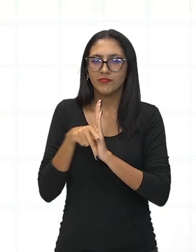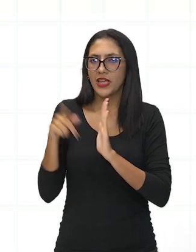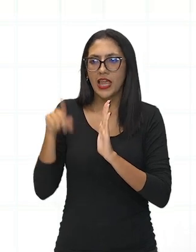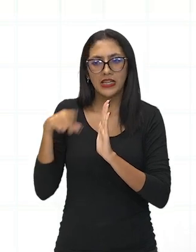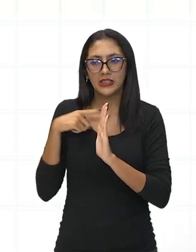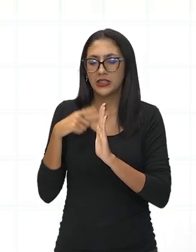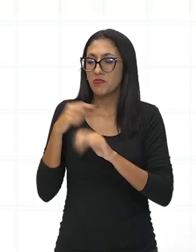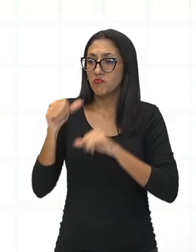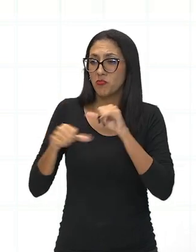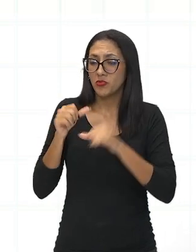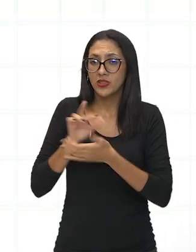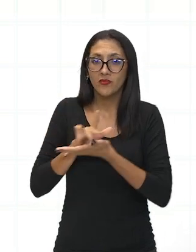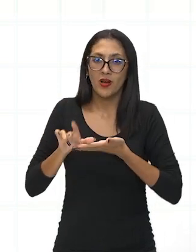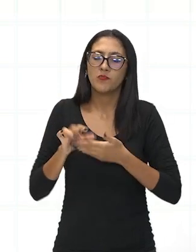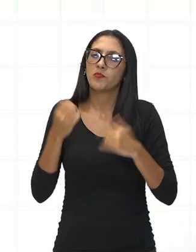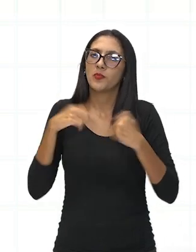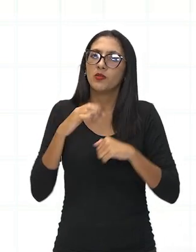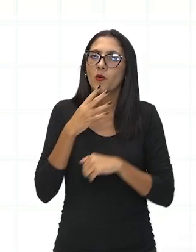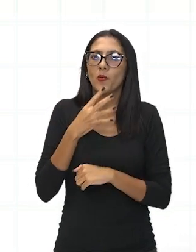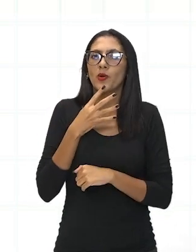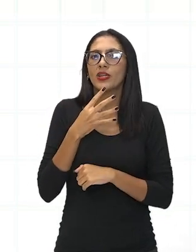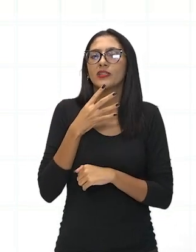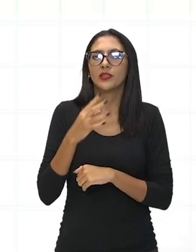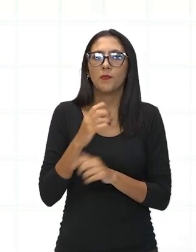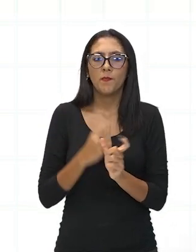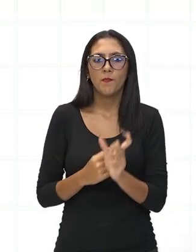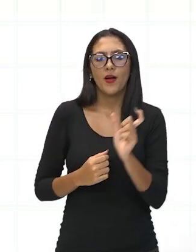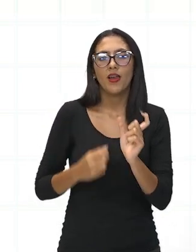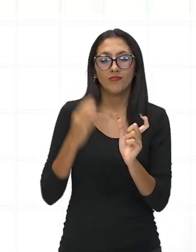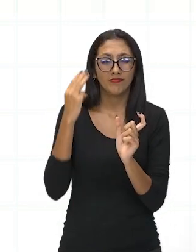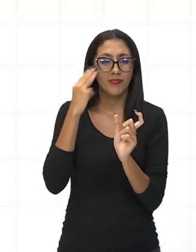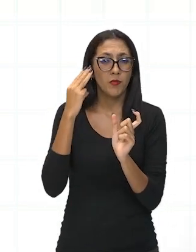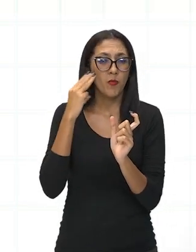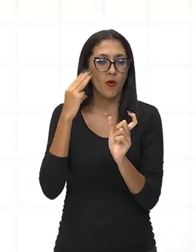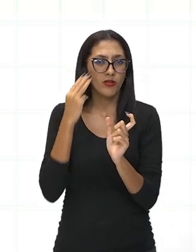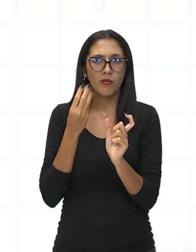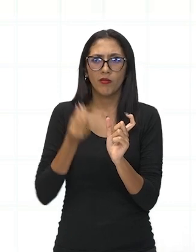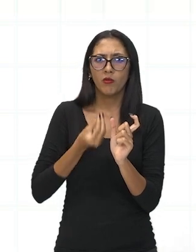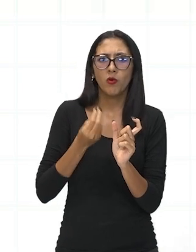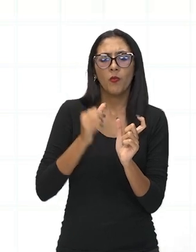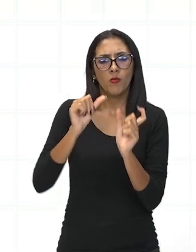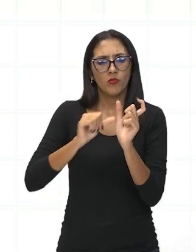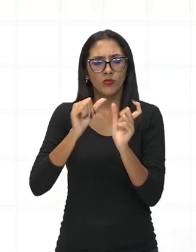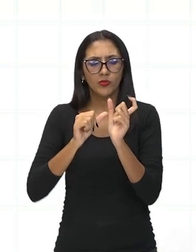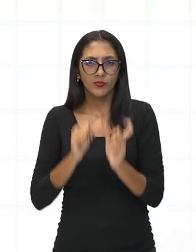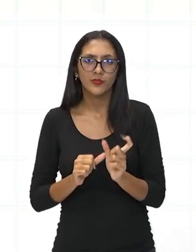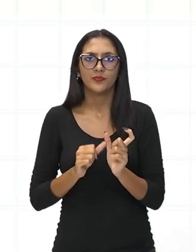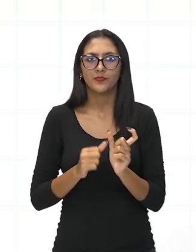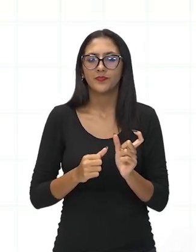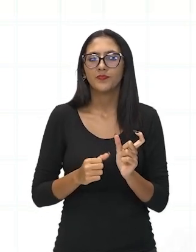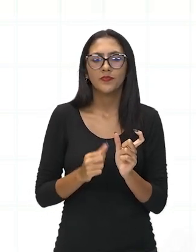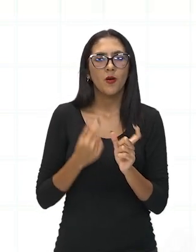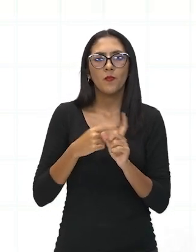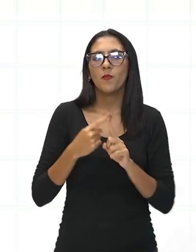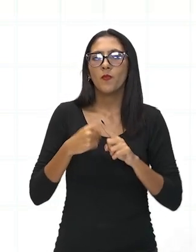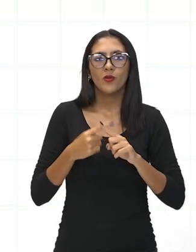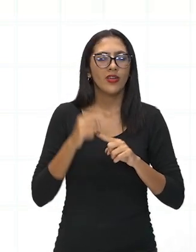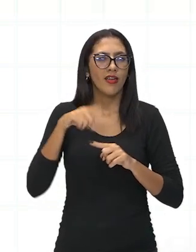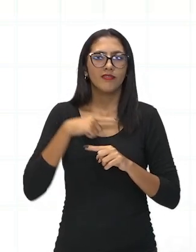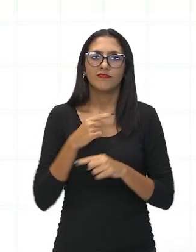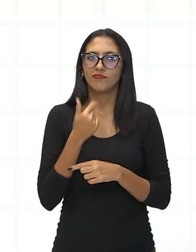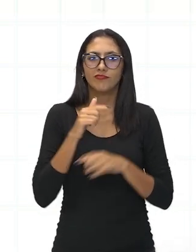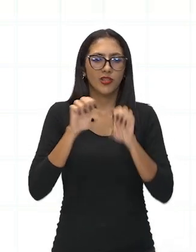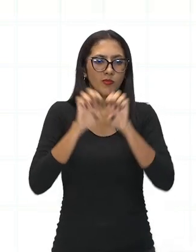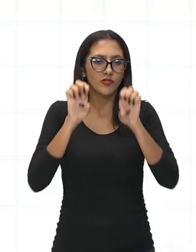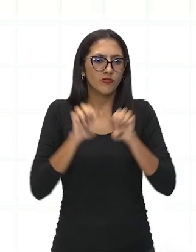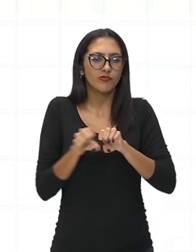fazer o uso dele no passado. Eu tenho que memorizar mesmo, tá, gente? Estudar até aprender. Porque ele não tem uma